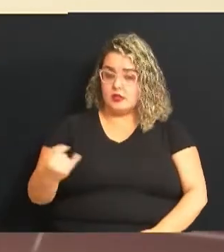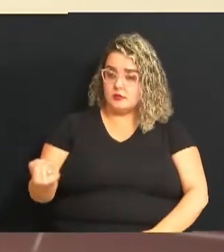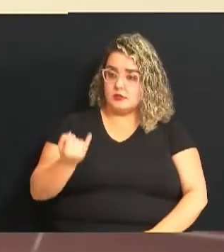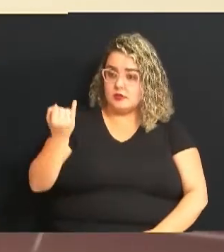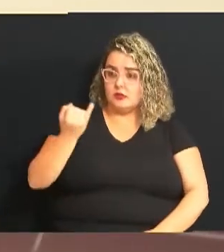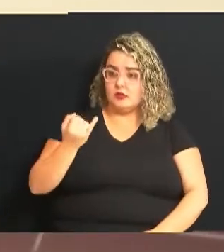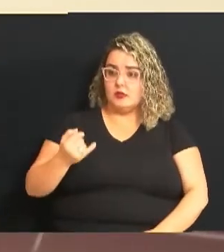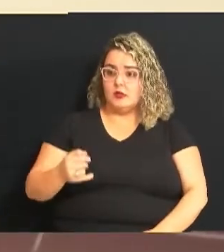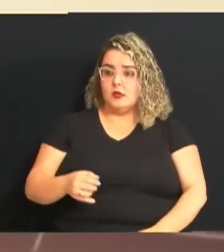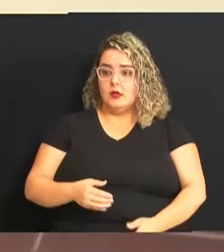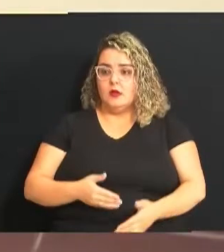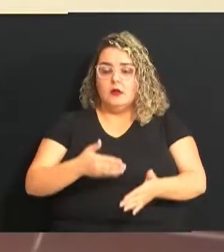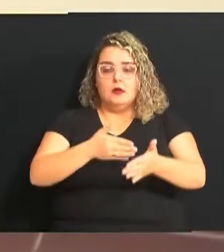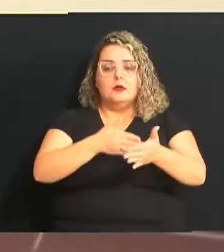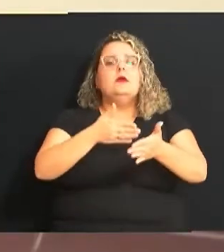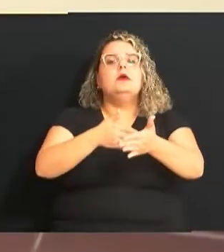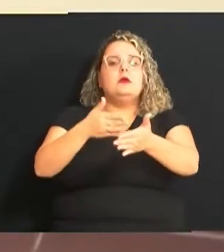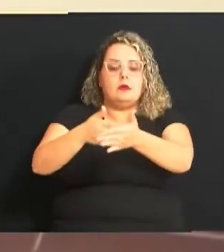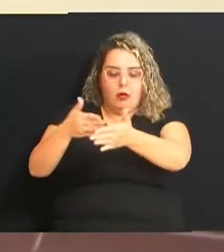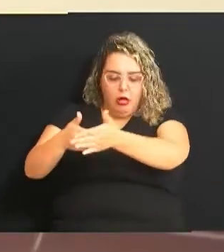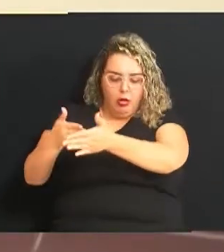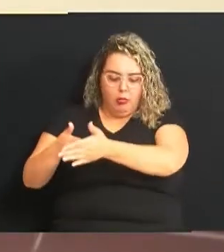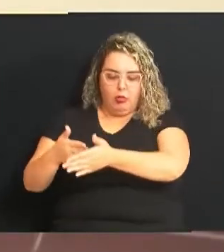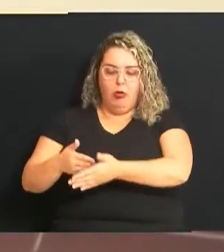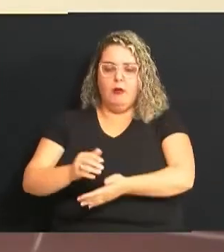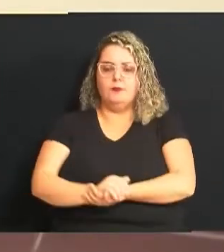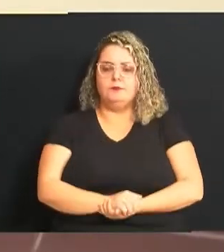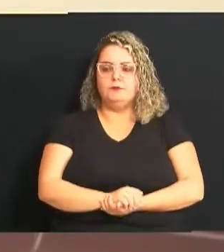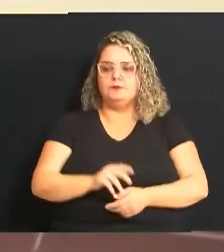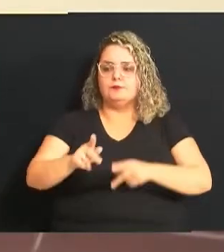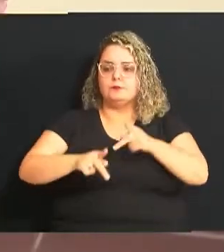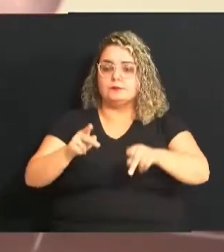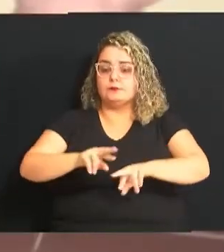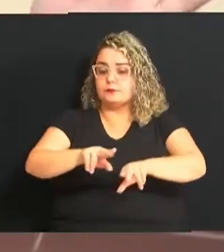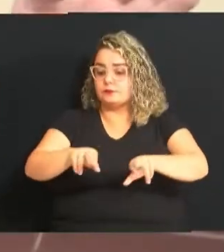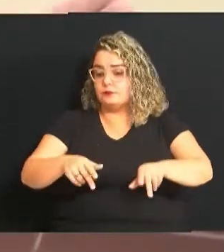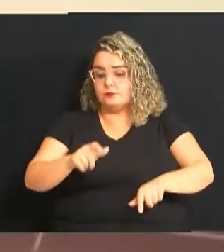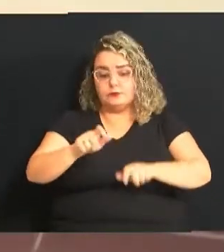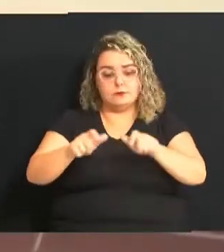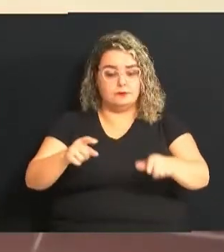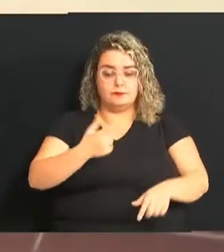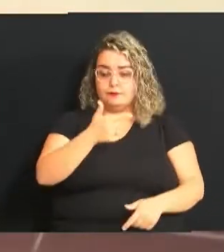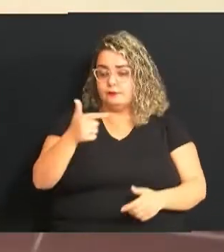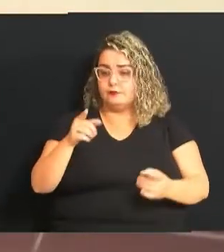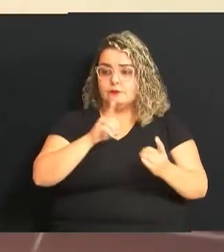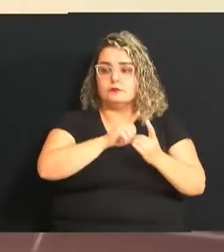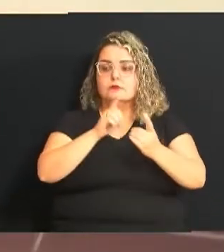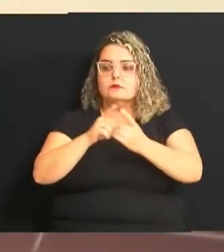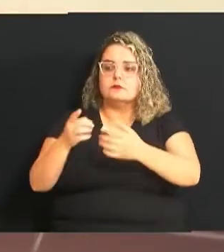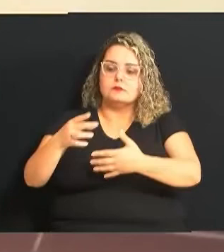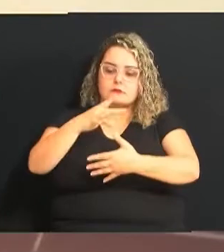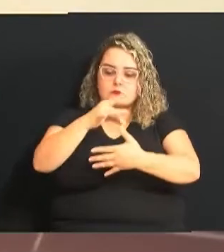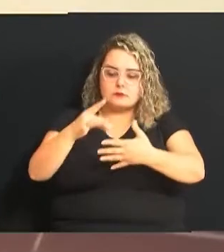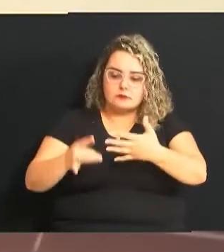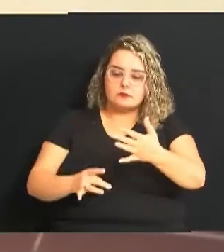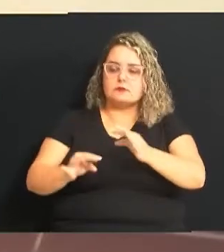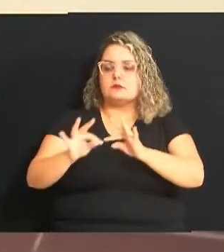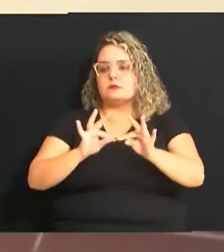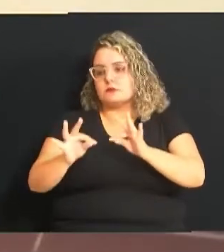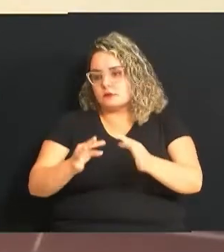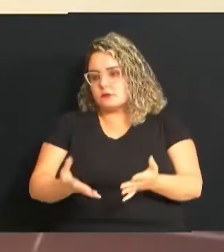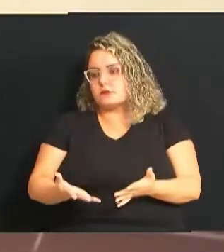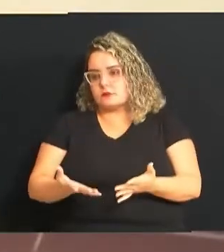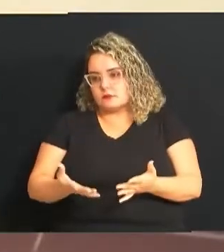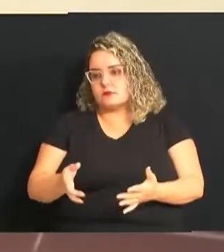um limite de pessoas. E muita gente vai ficar de fora. Por mais que hajam critérios técnicos que vão